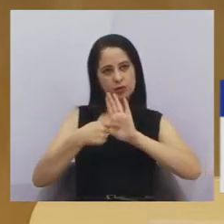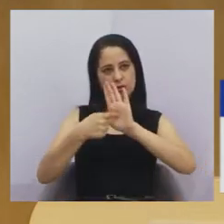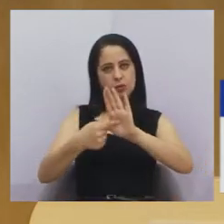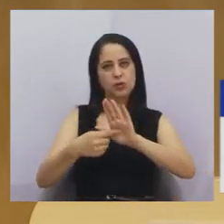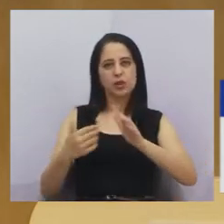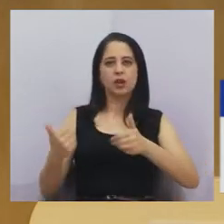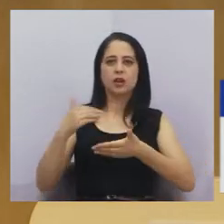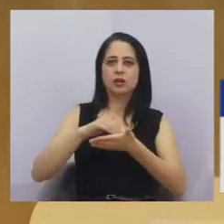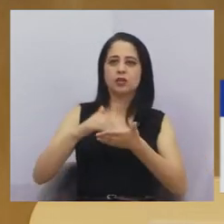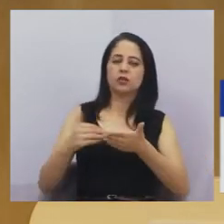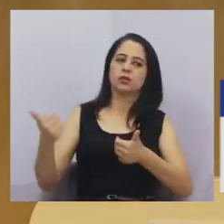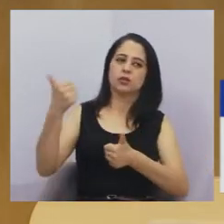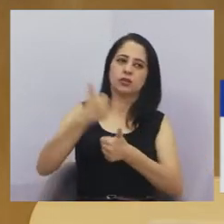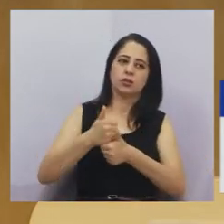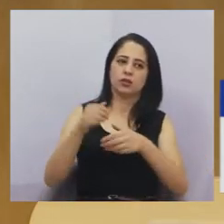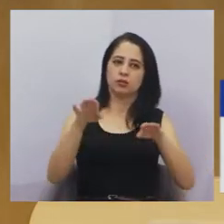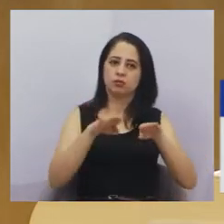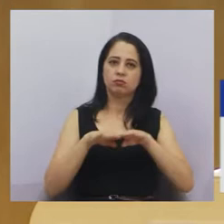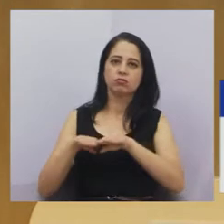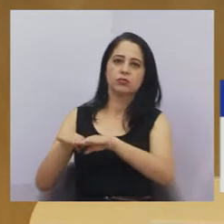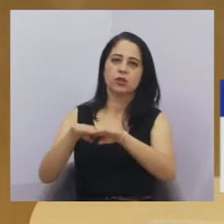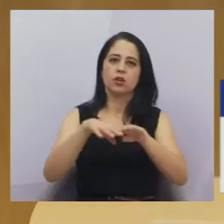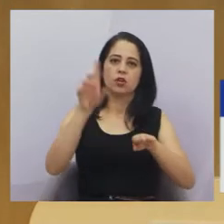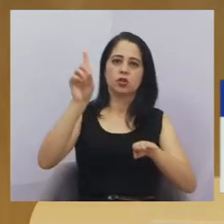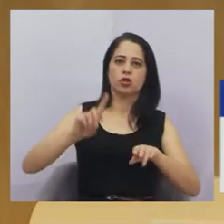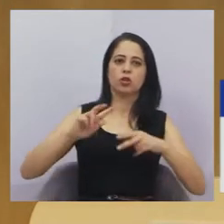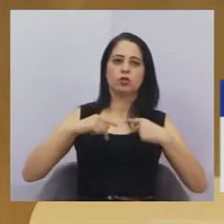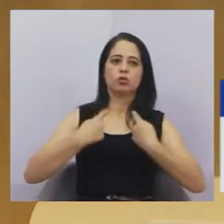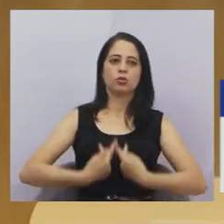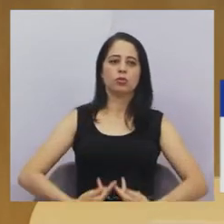Subsecretaria de Igualdade e Direitos Humanos.